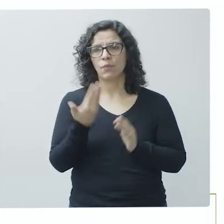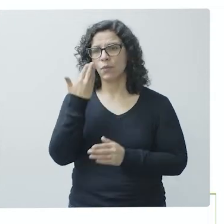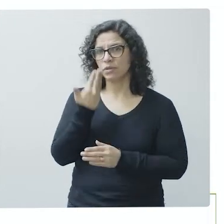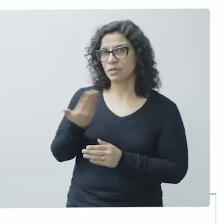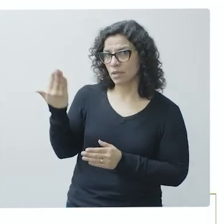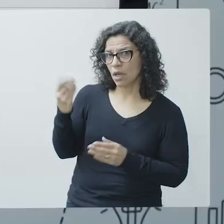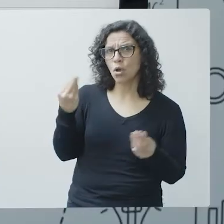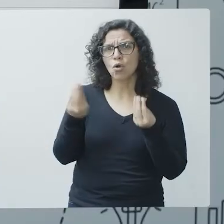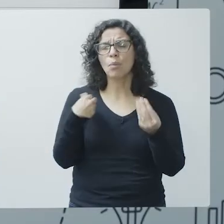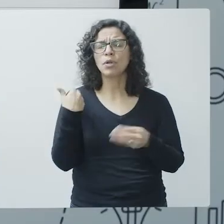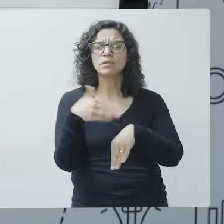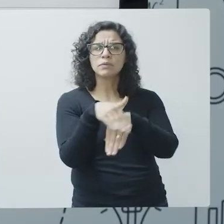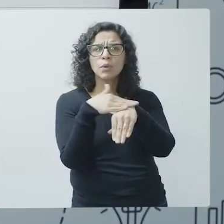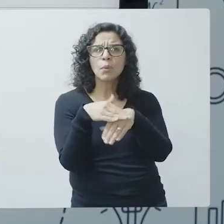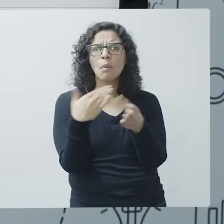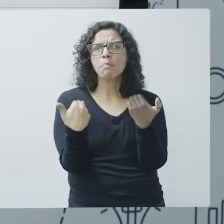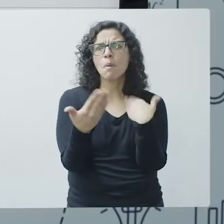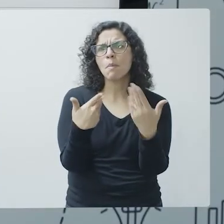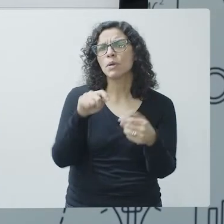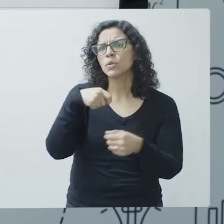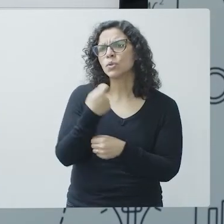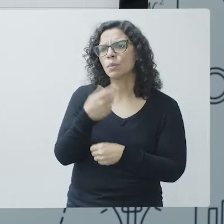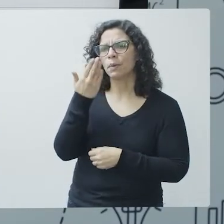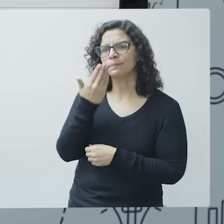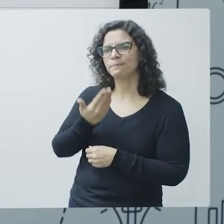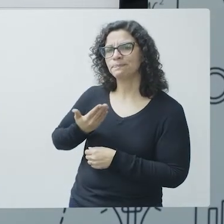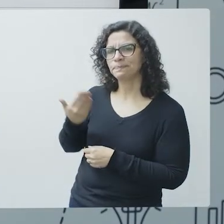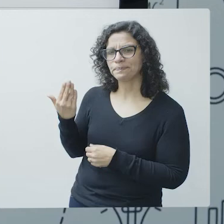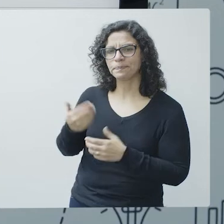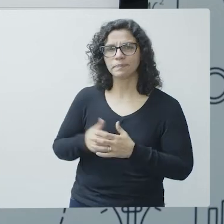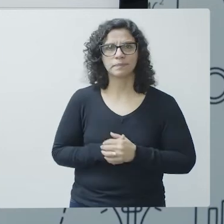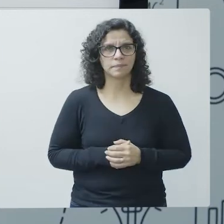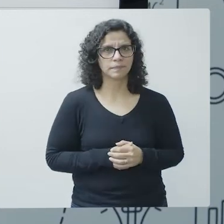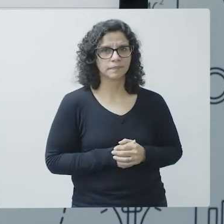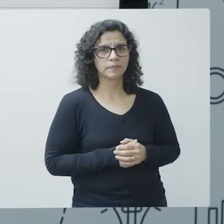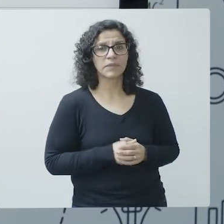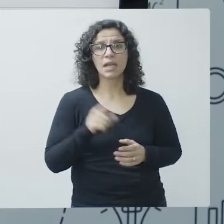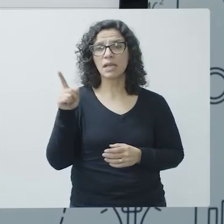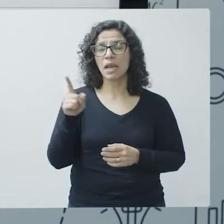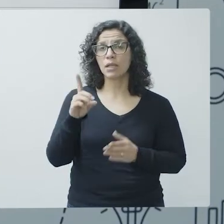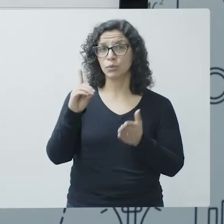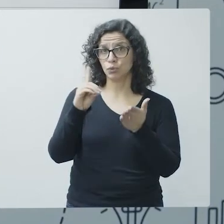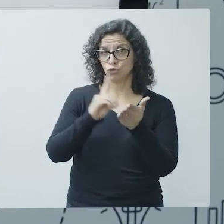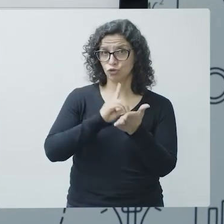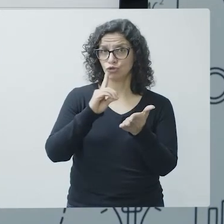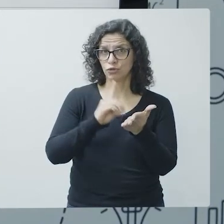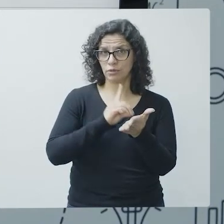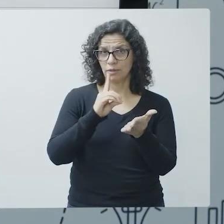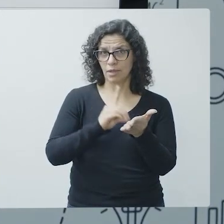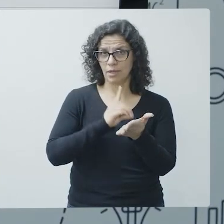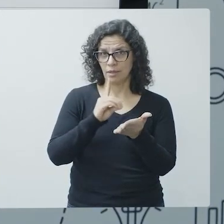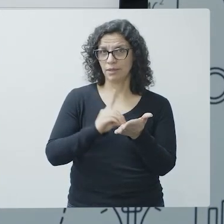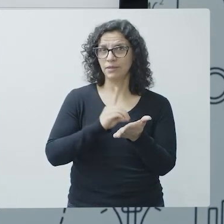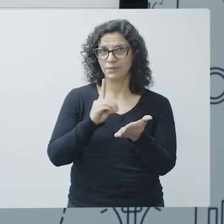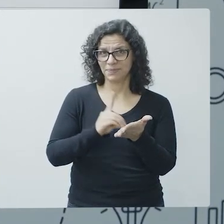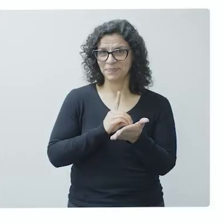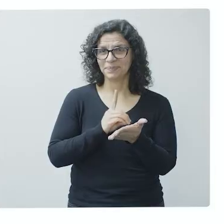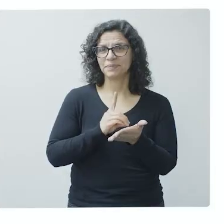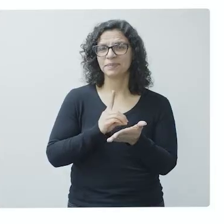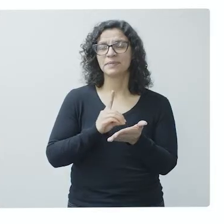algo para a gente conversar a respeito. Olha só, lá no dicionário, olha só, esse aqui é o